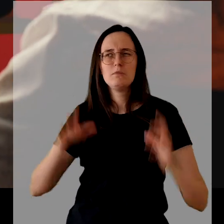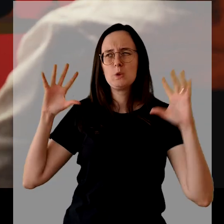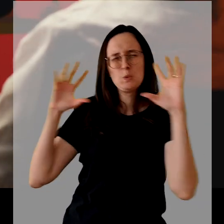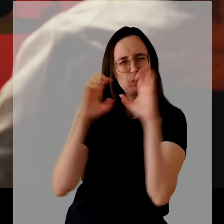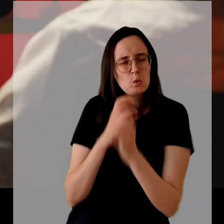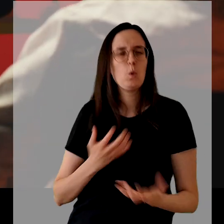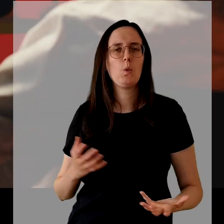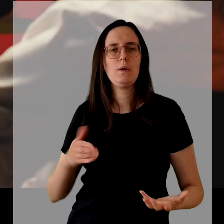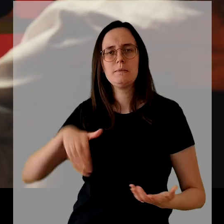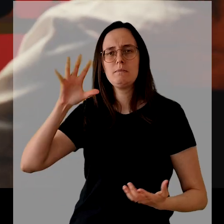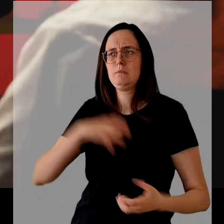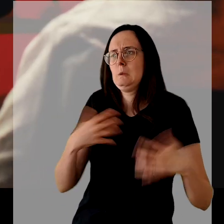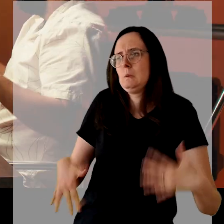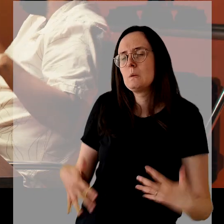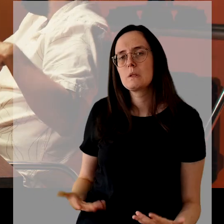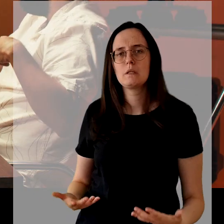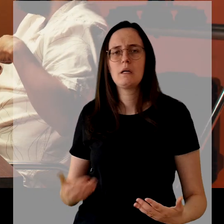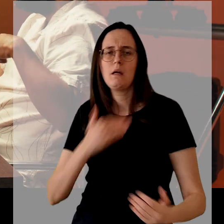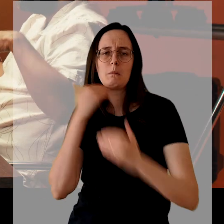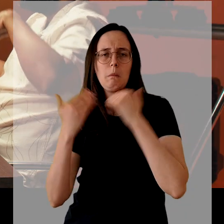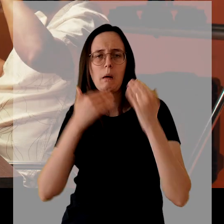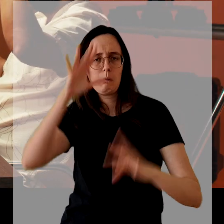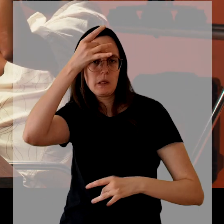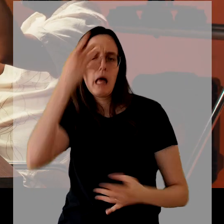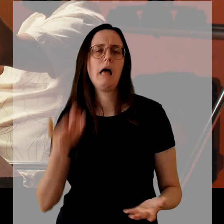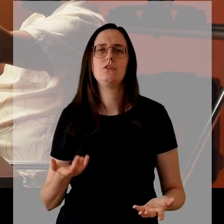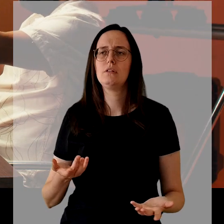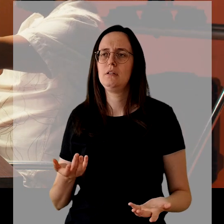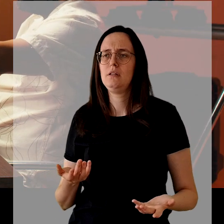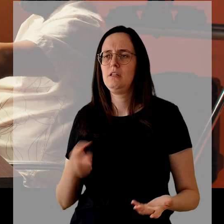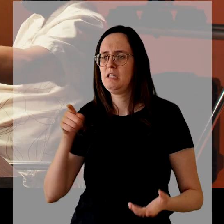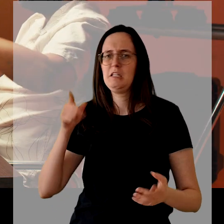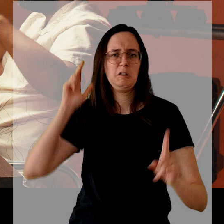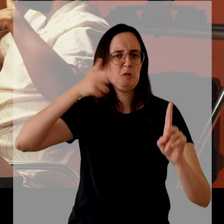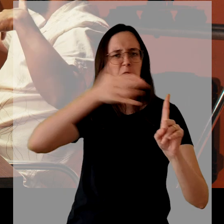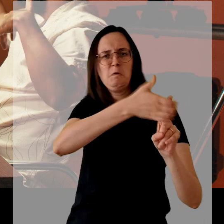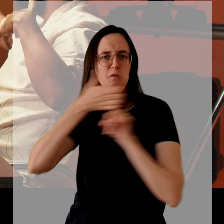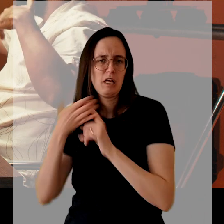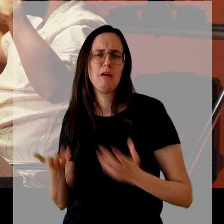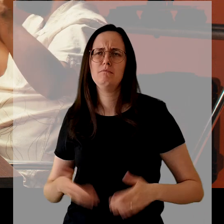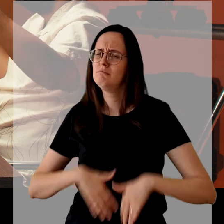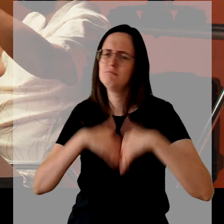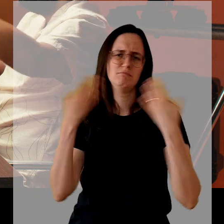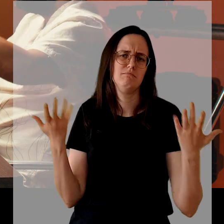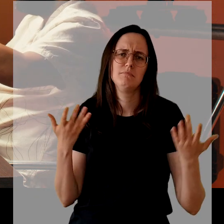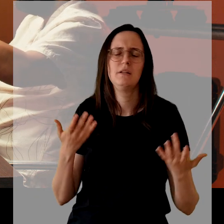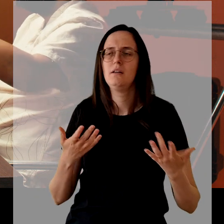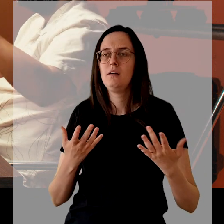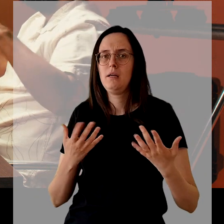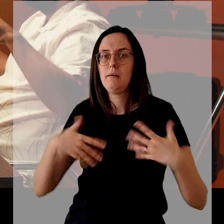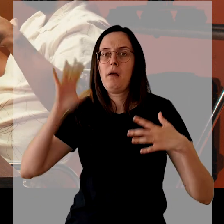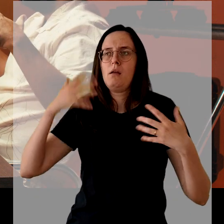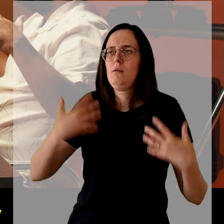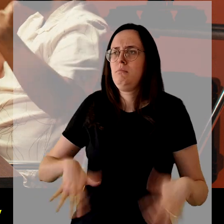mais obscuros, mais tensos, morre personagem, o personagem é sequestrado, tem não sei o que lá, tudo ia ficando mais